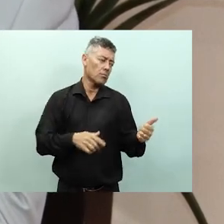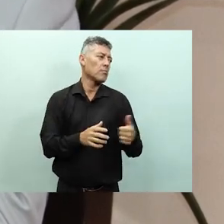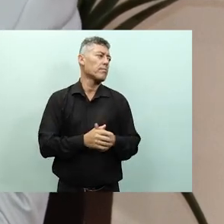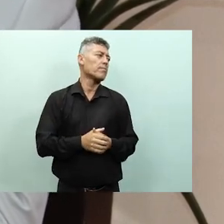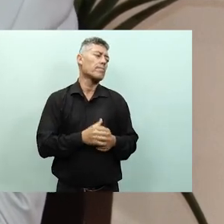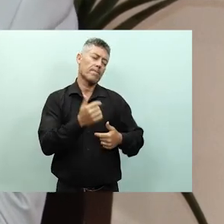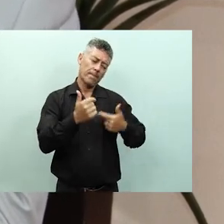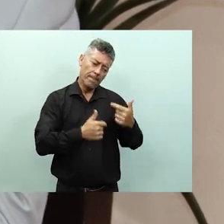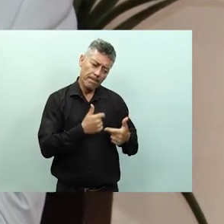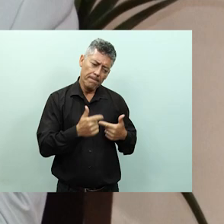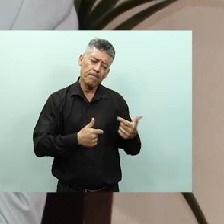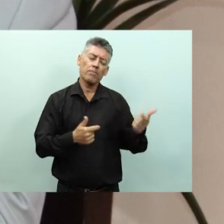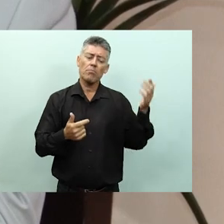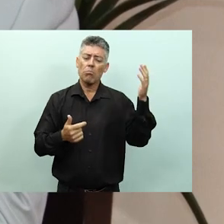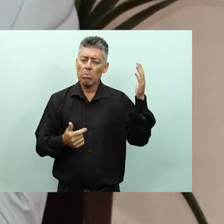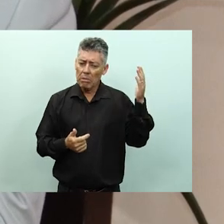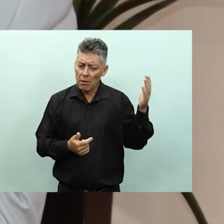Vilma